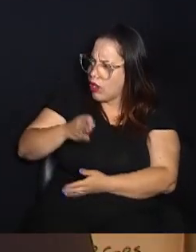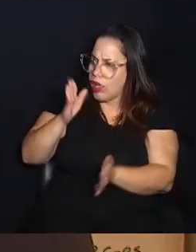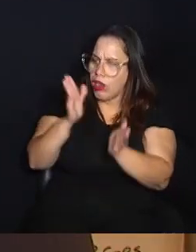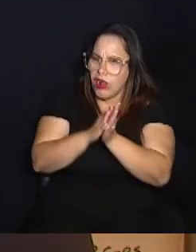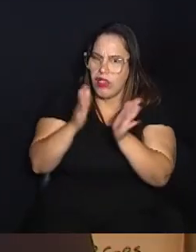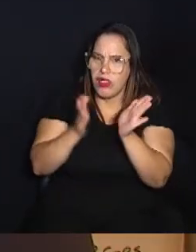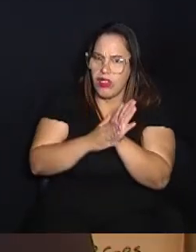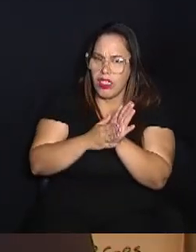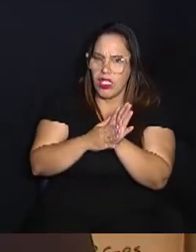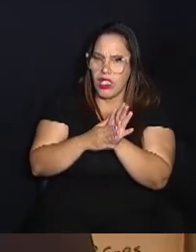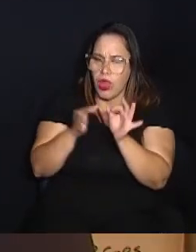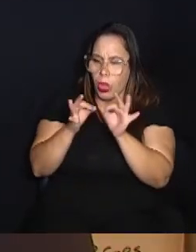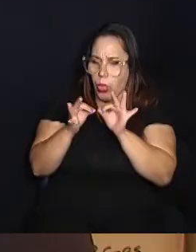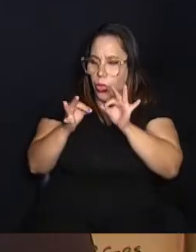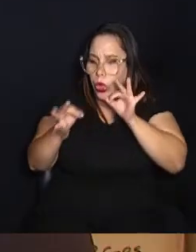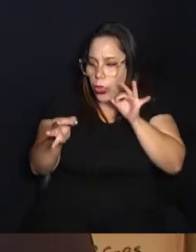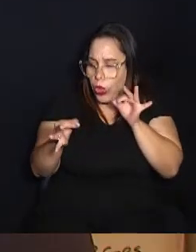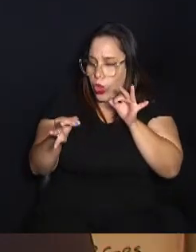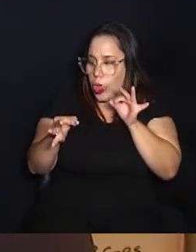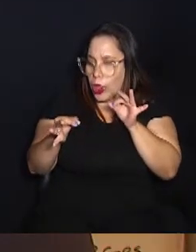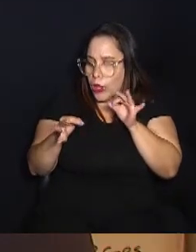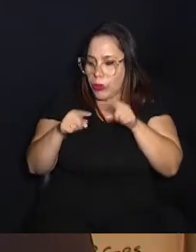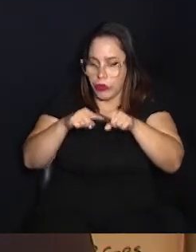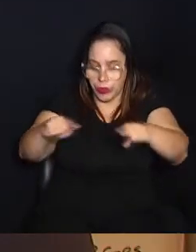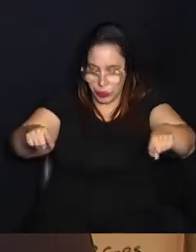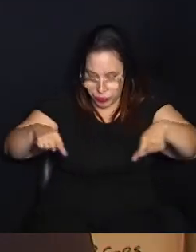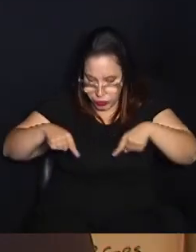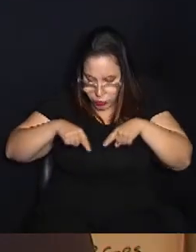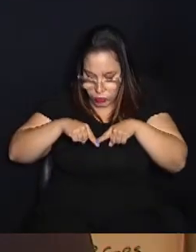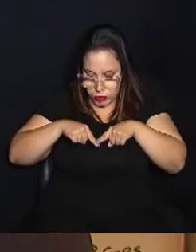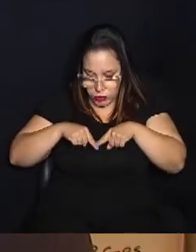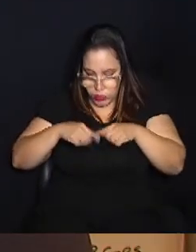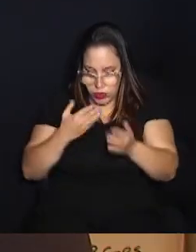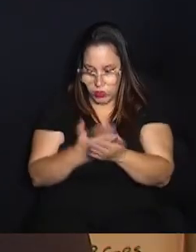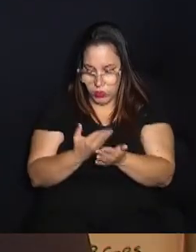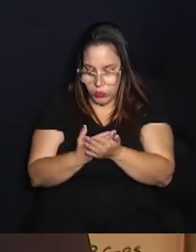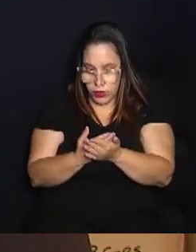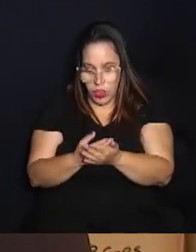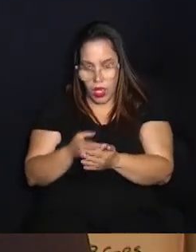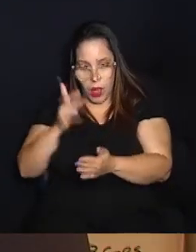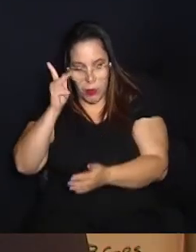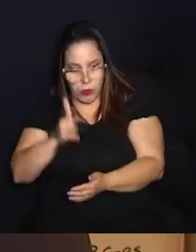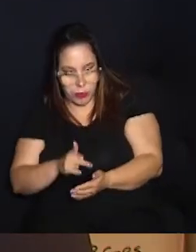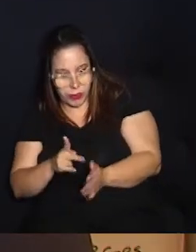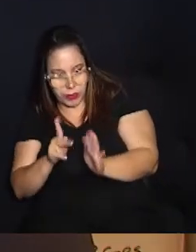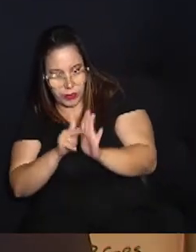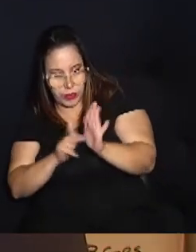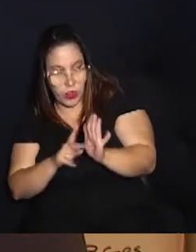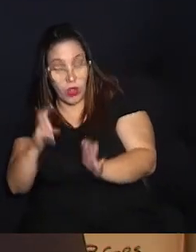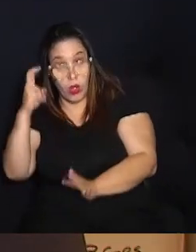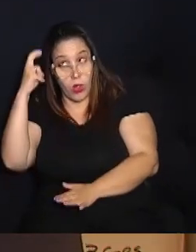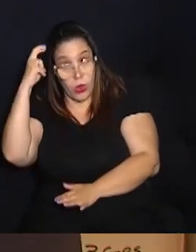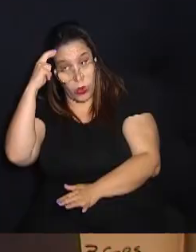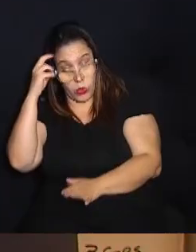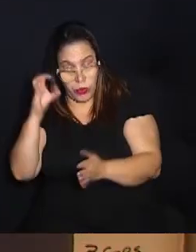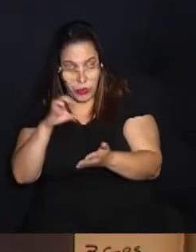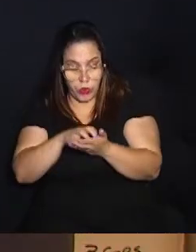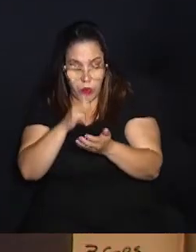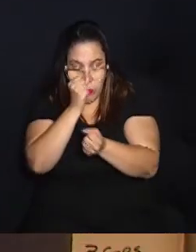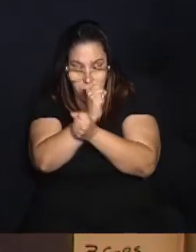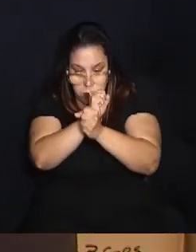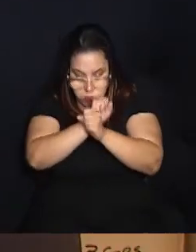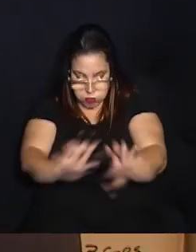foi uma proposta de um novo formato aí de sala de aula, né, Nima? Sim, a proposta dos círculos de cultura,